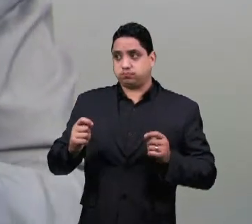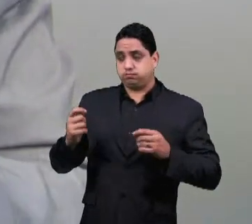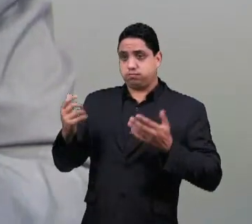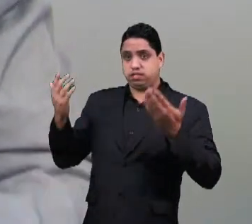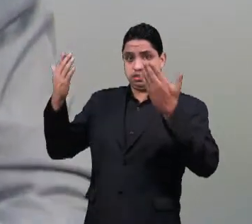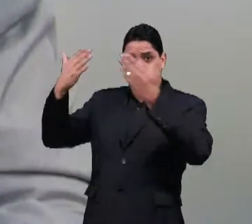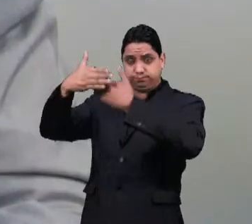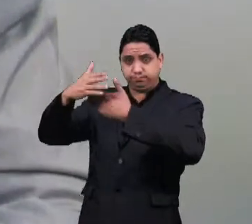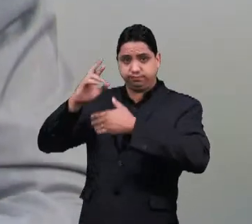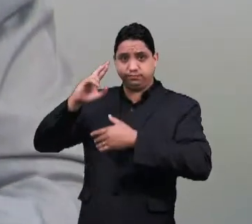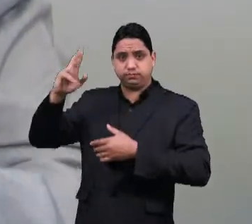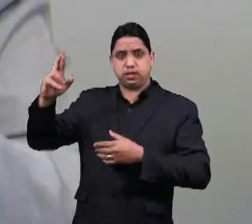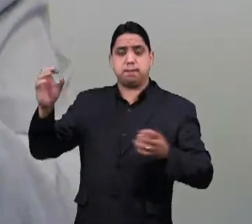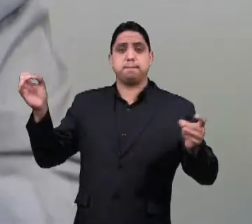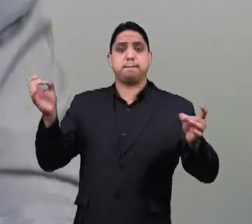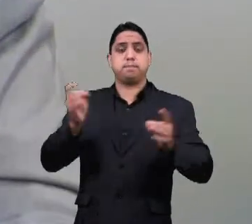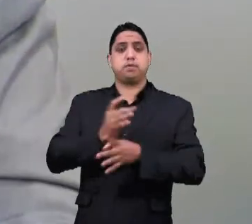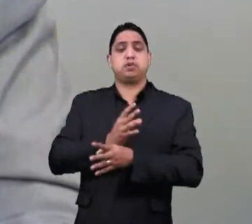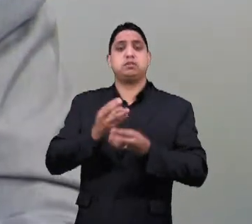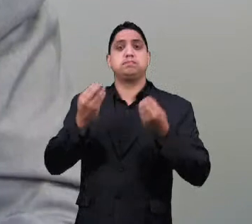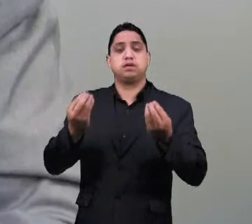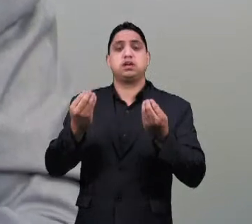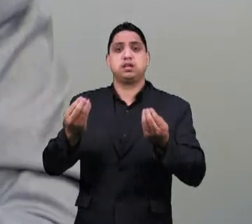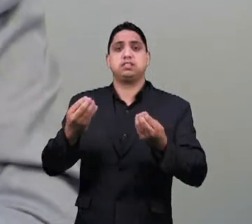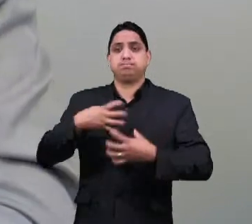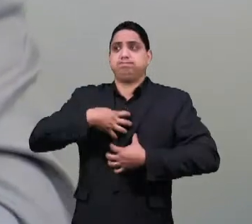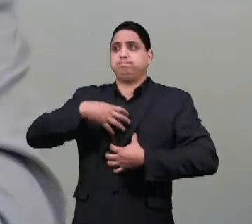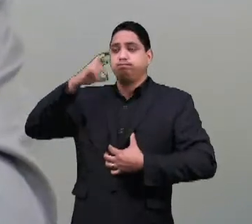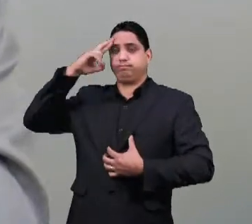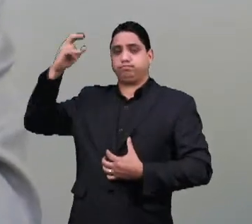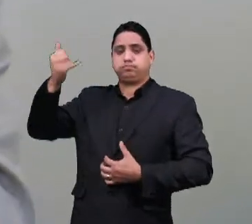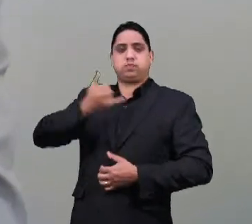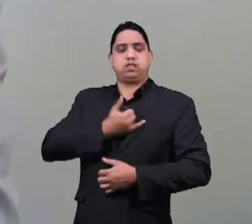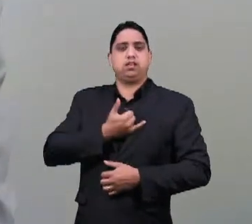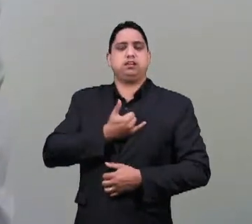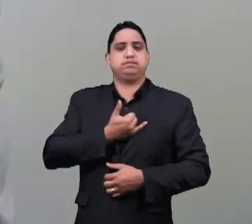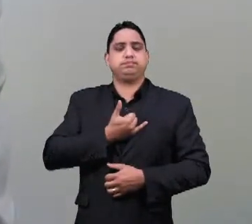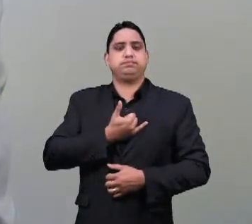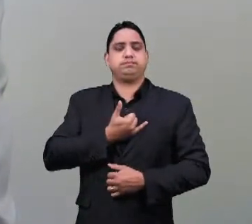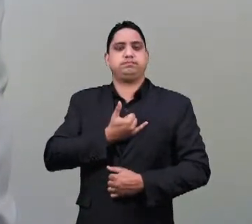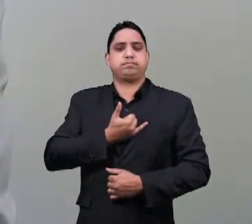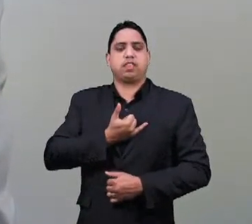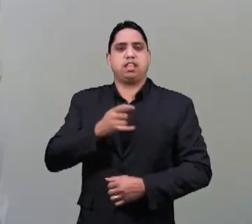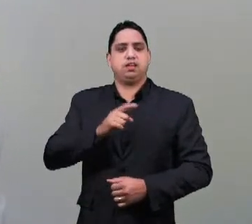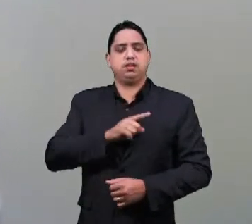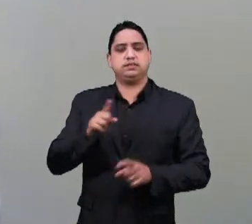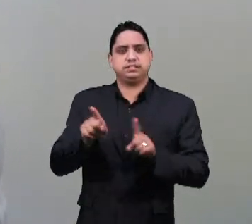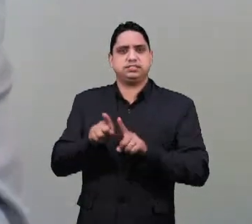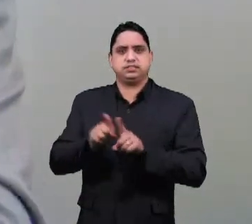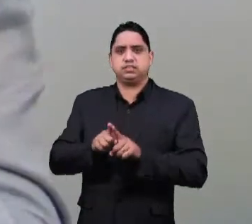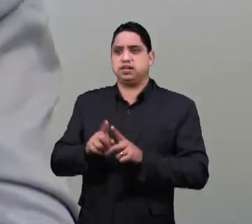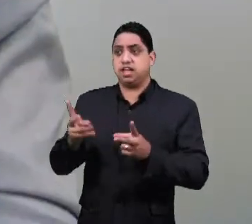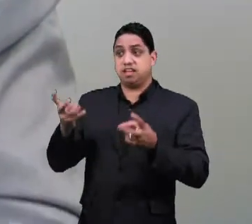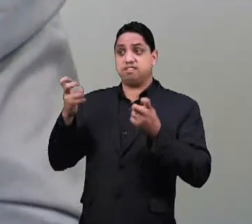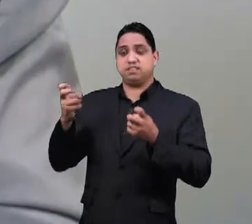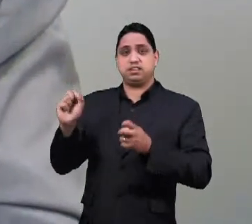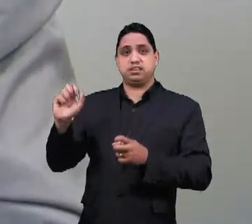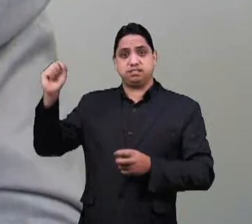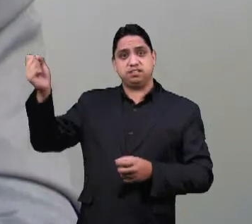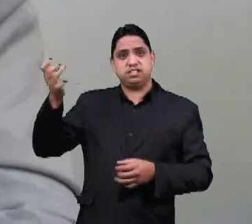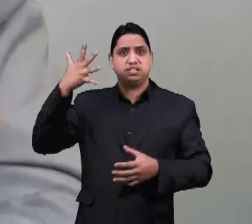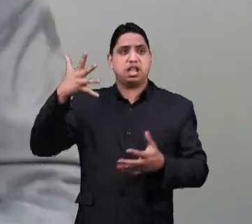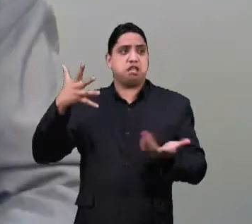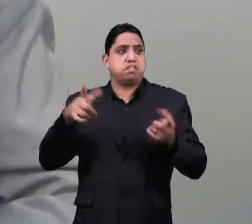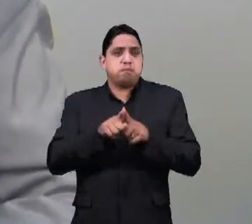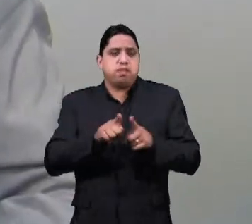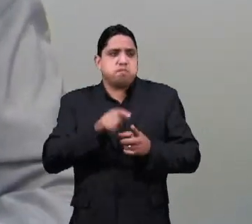ele esteja pronto a ouvir a voz do Senhor e a receber os sinais, a alcançar os sinais. Moisés, quando